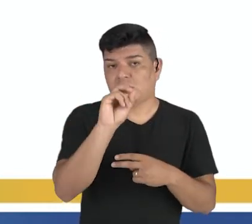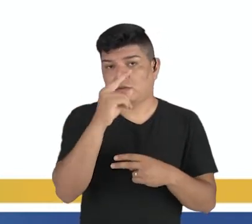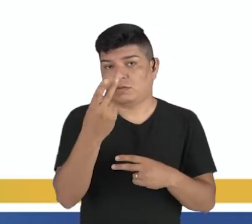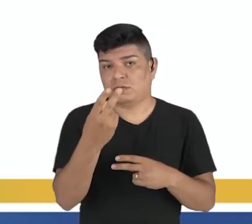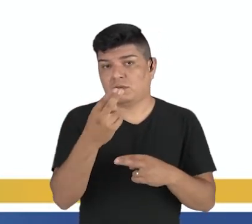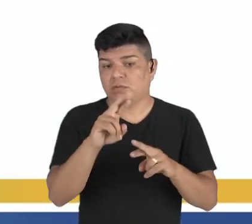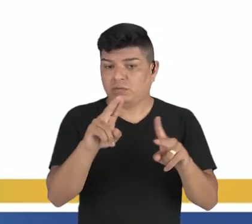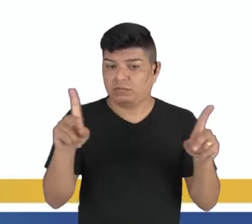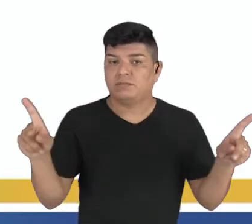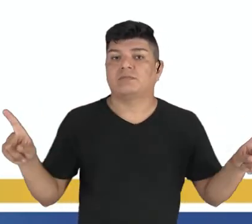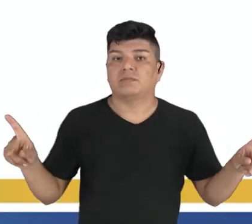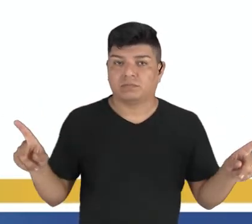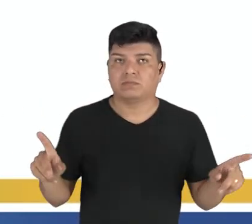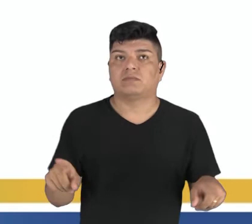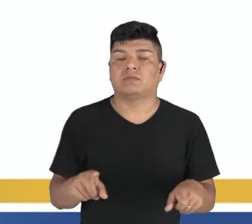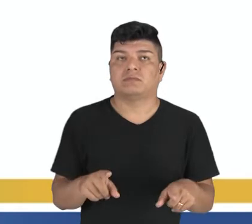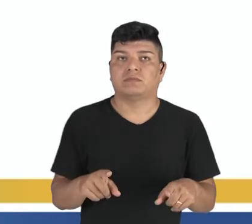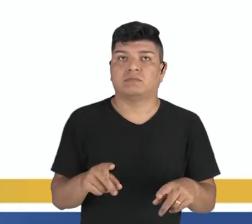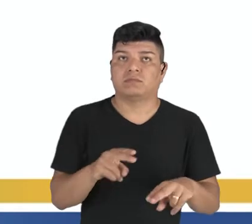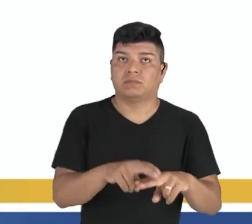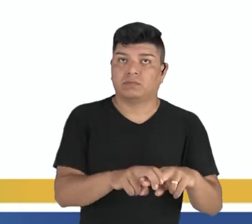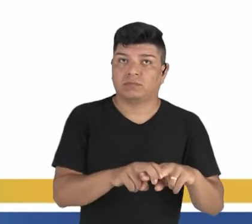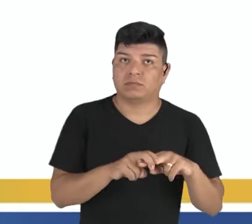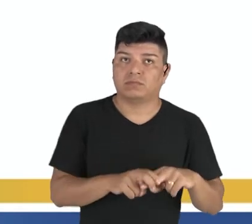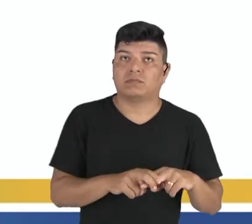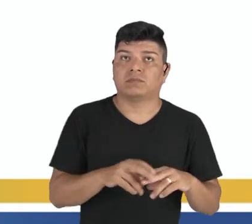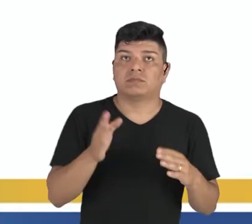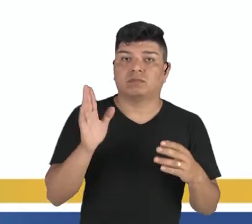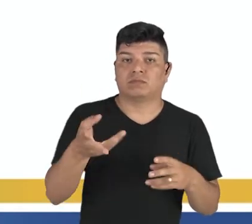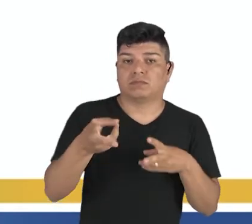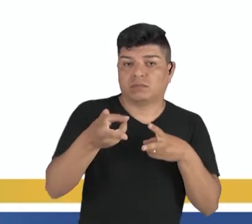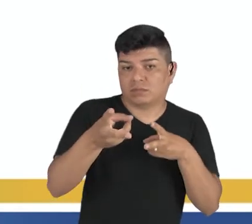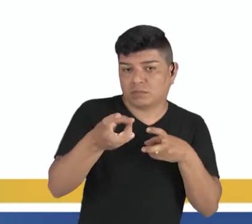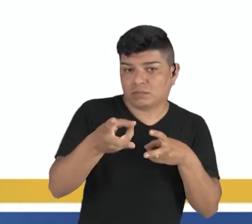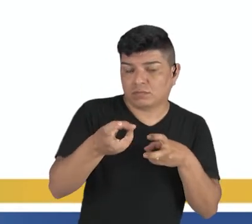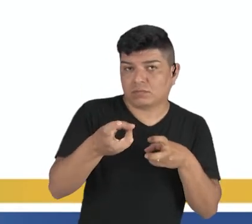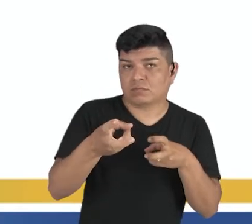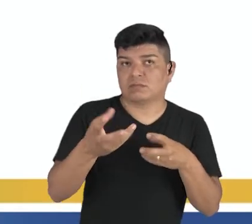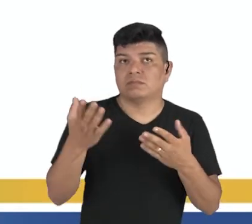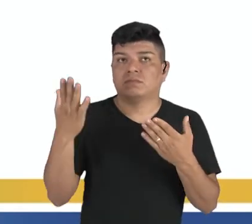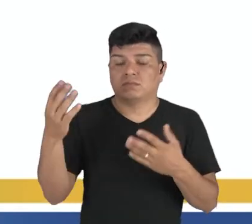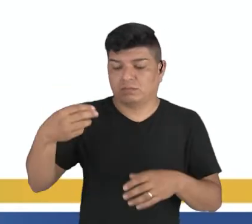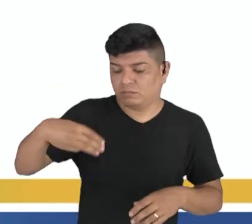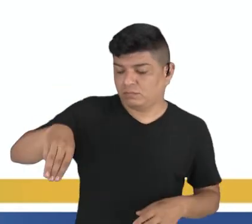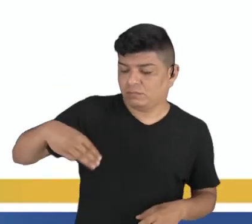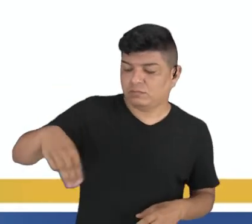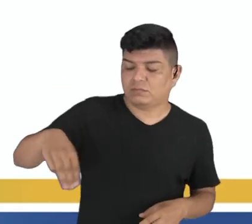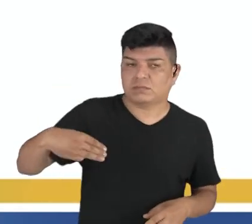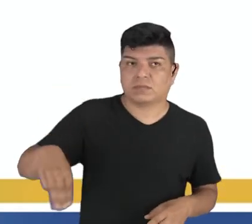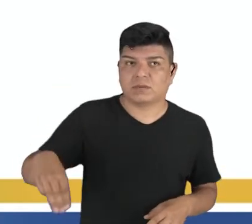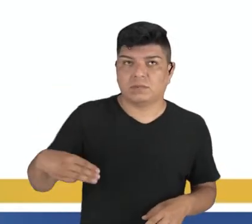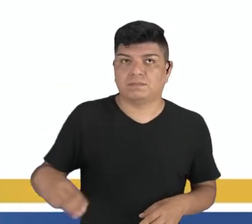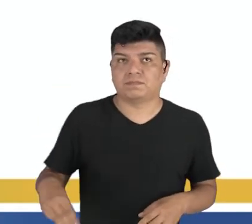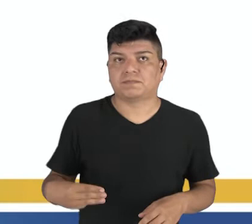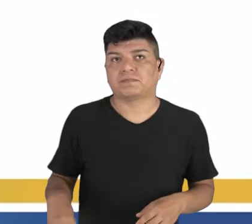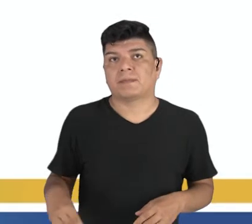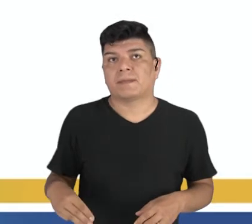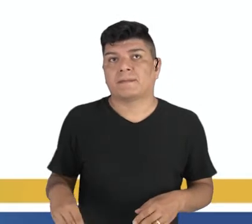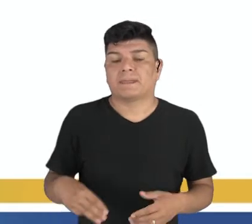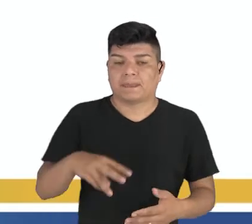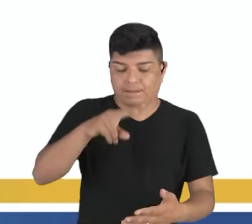ou desigualdade. Então, aqui, vocês já perceberam que essa parte da matemática é